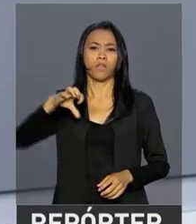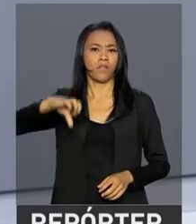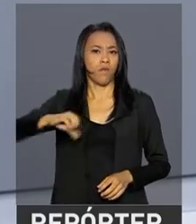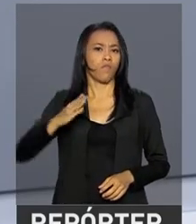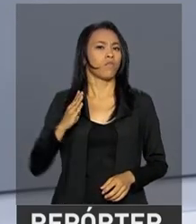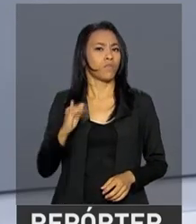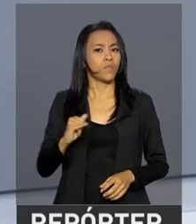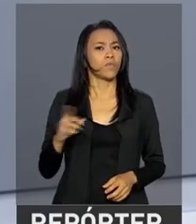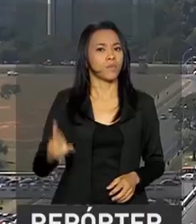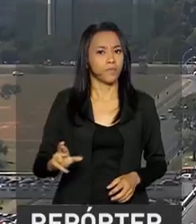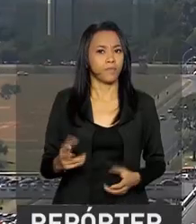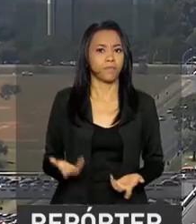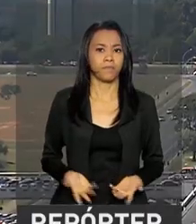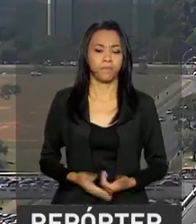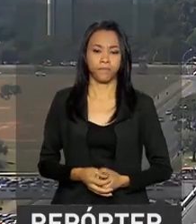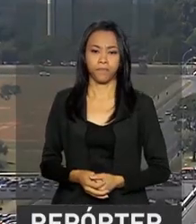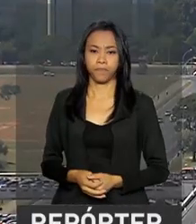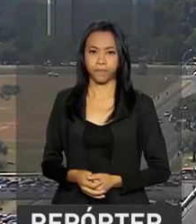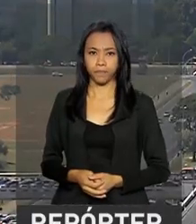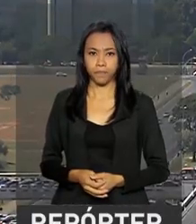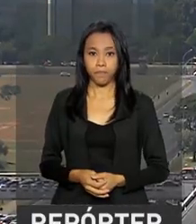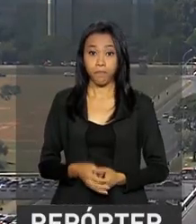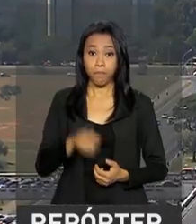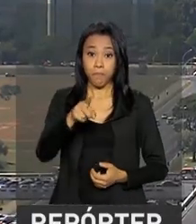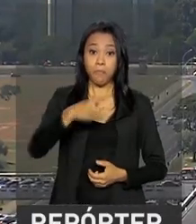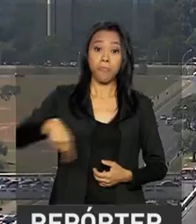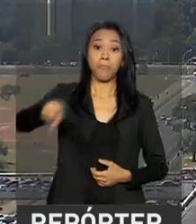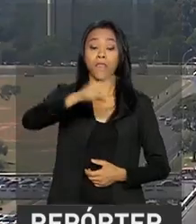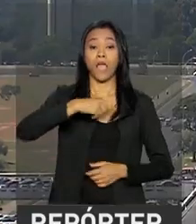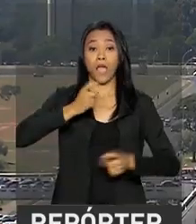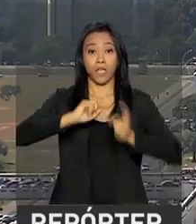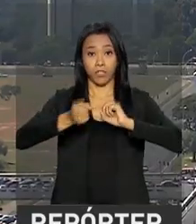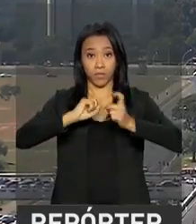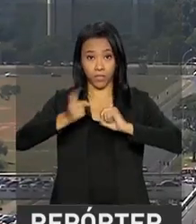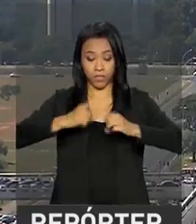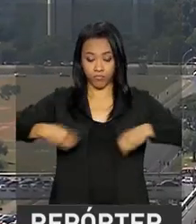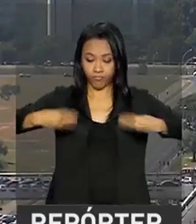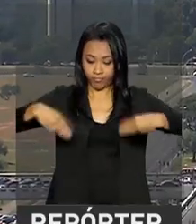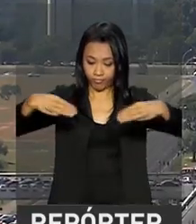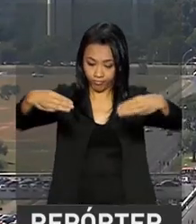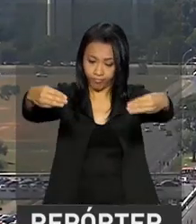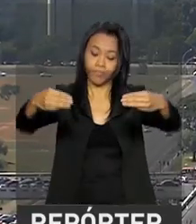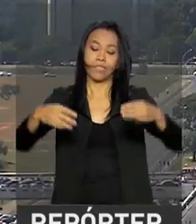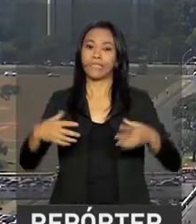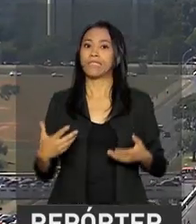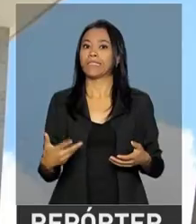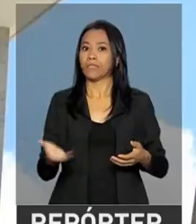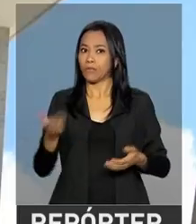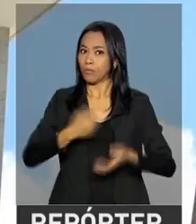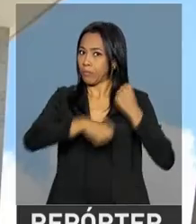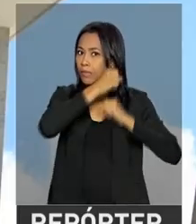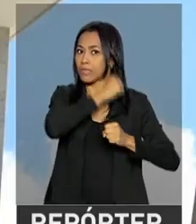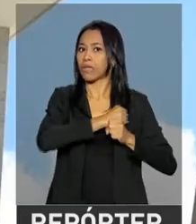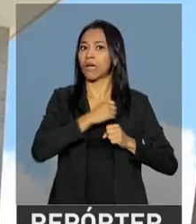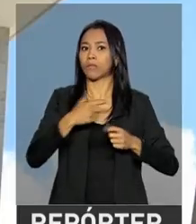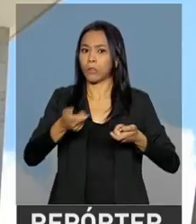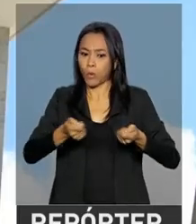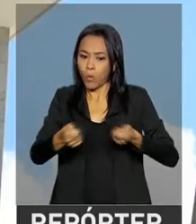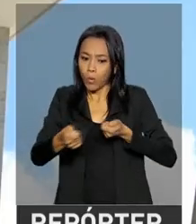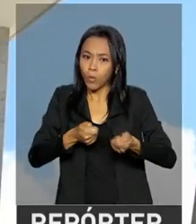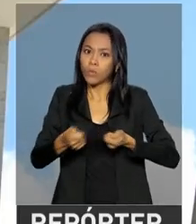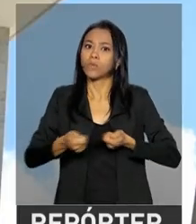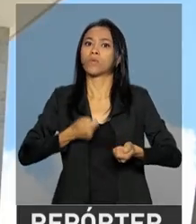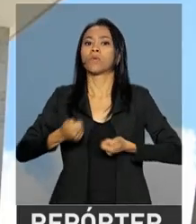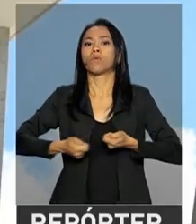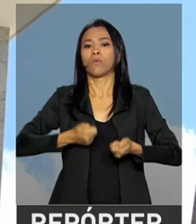de reais. A administração pública apertou o cinto no ano passado. A atitude levou a uma